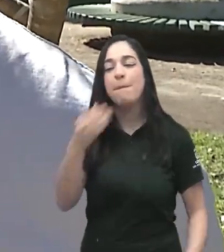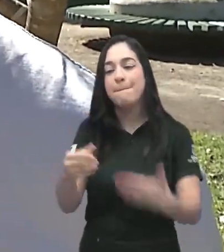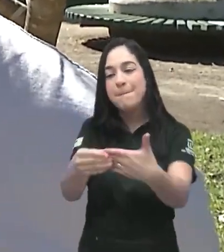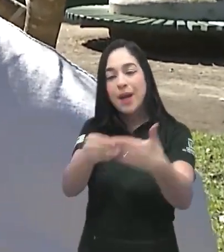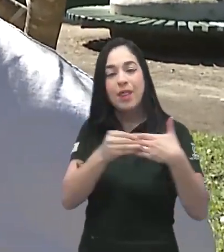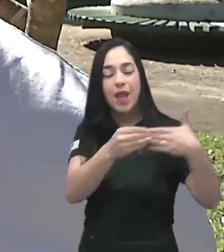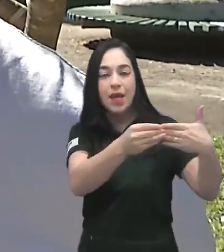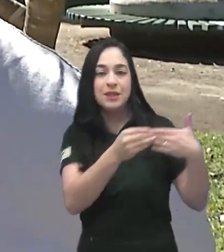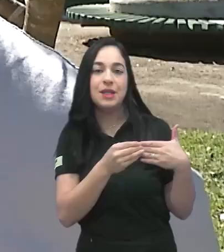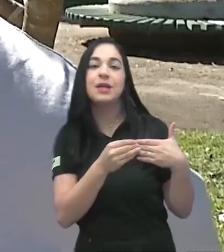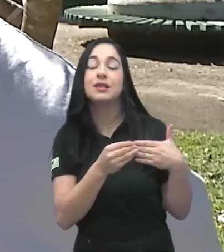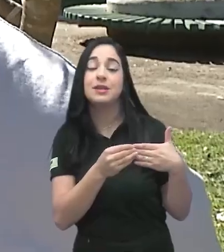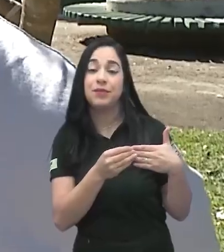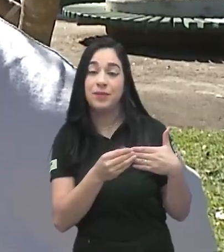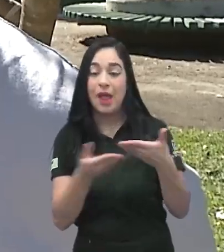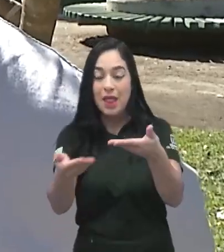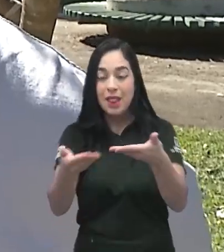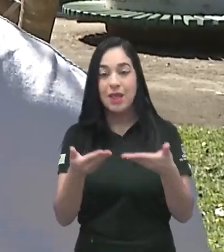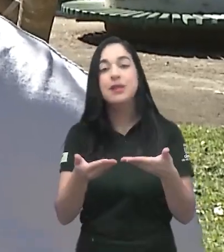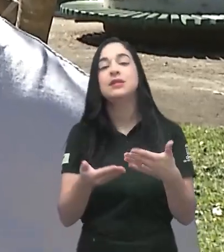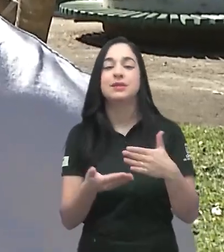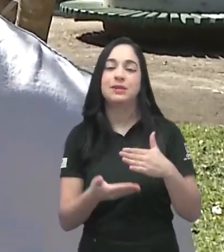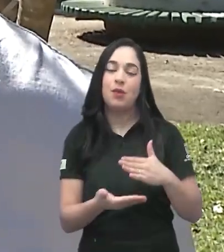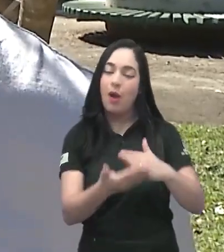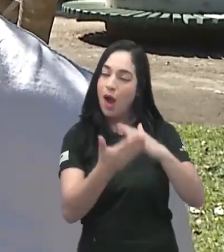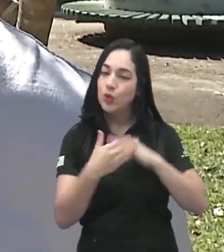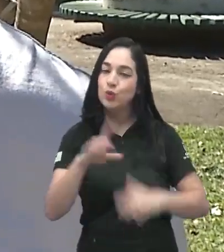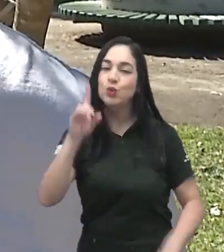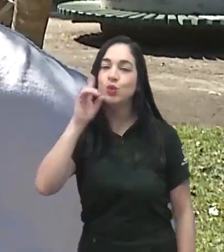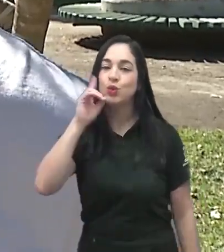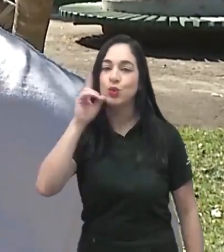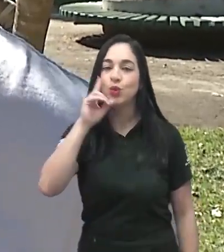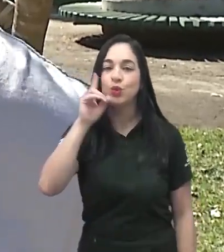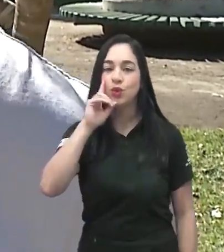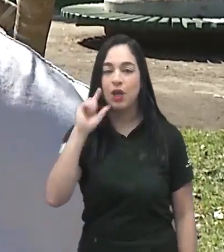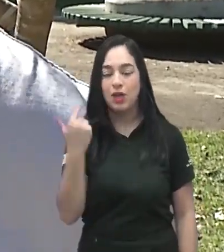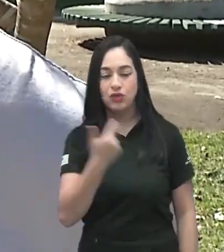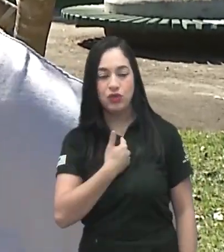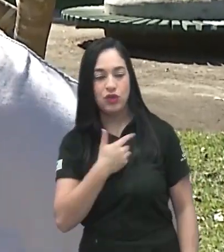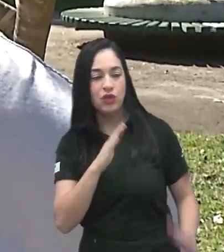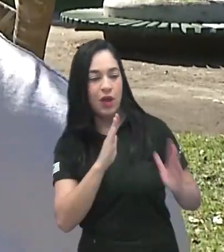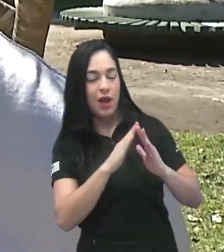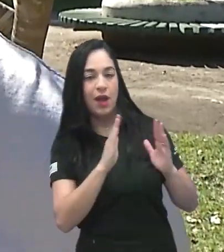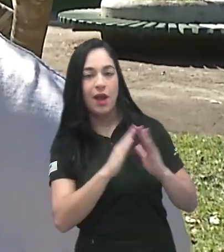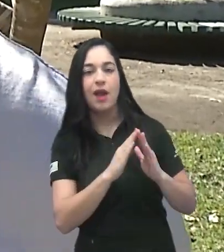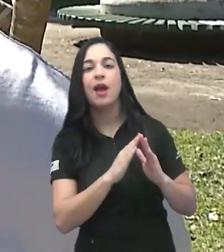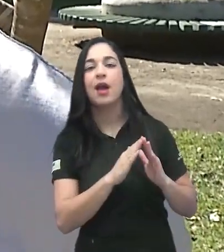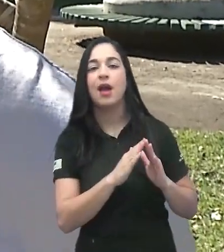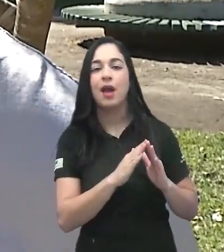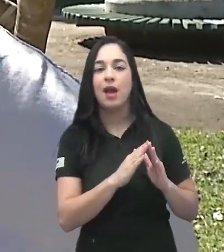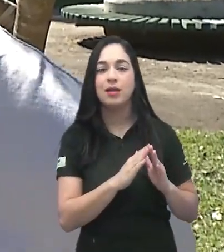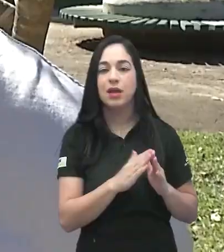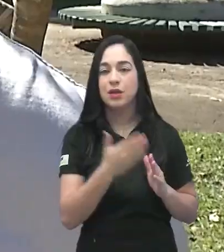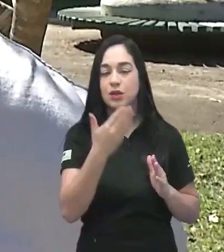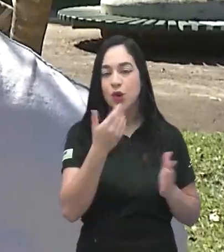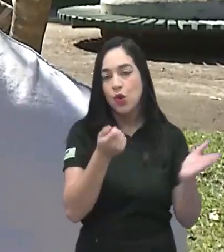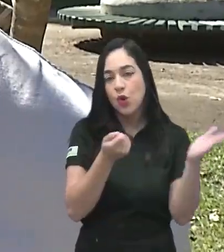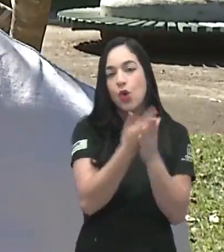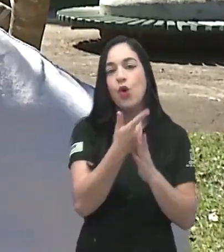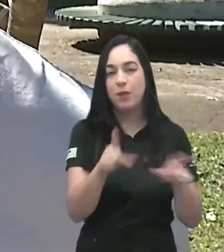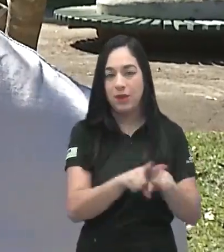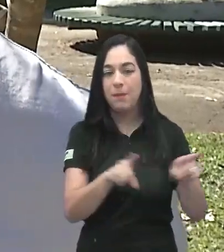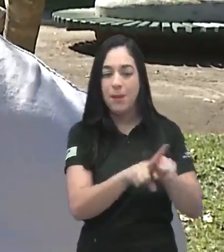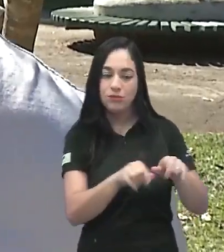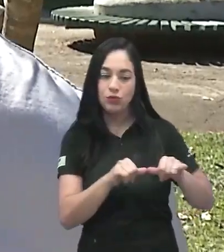E acho que isso ajuda muito o dia a dia, né? Para os afazeres de casa. Às vezes a gente pede muita